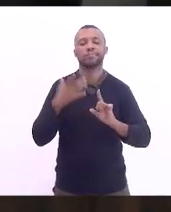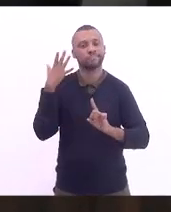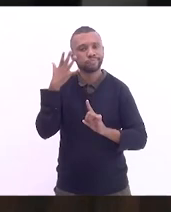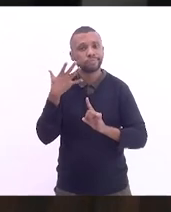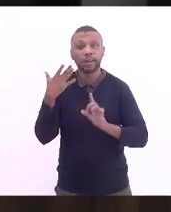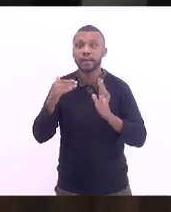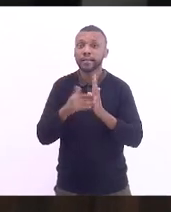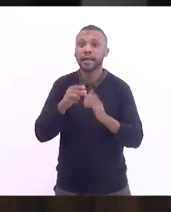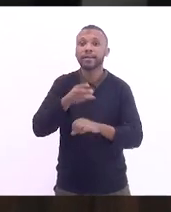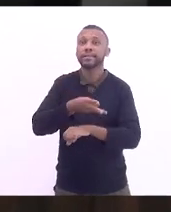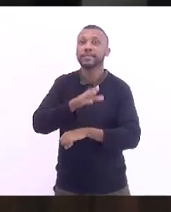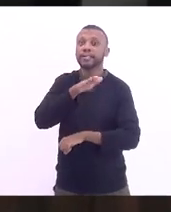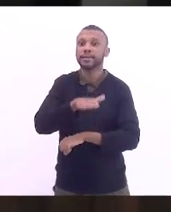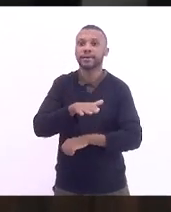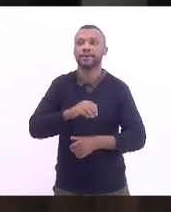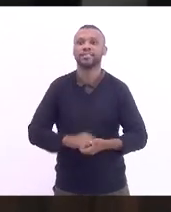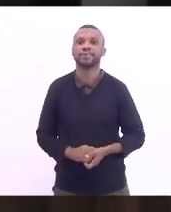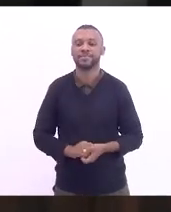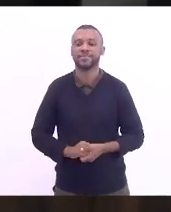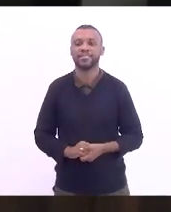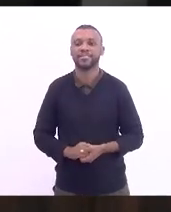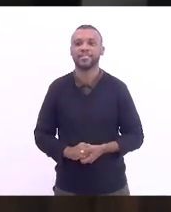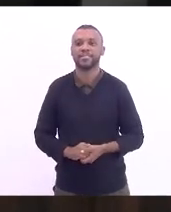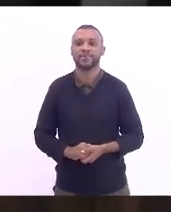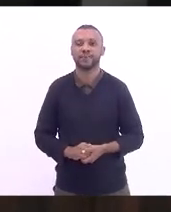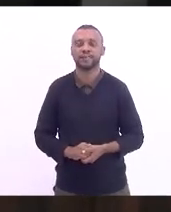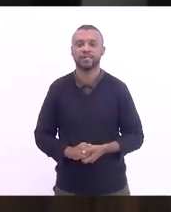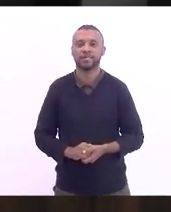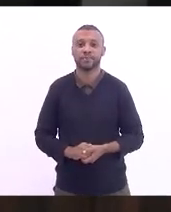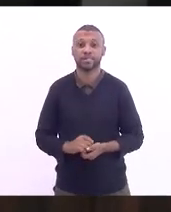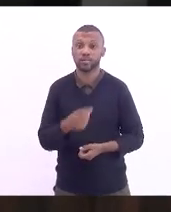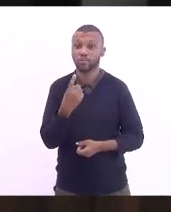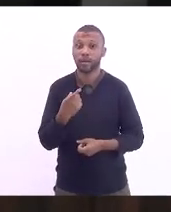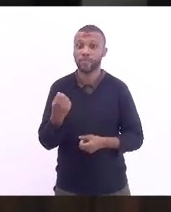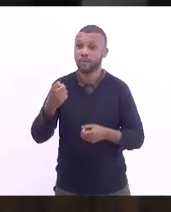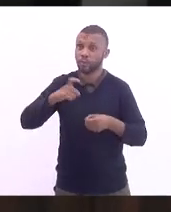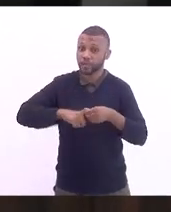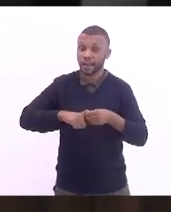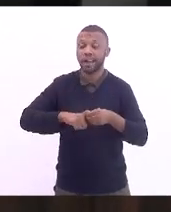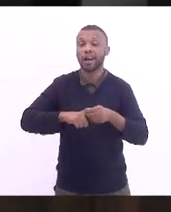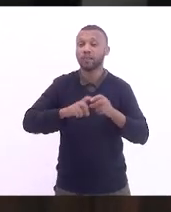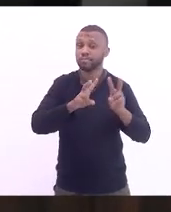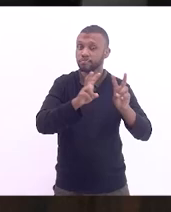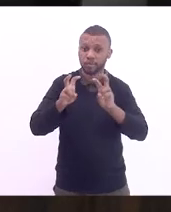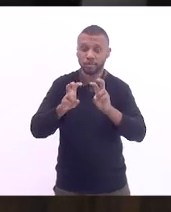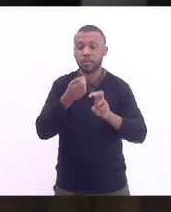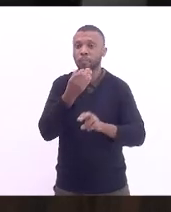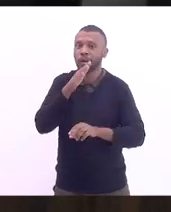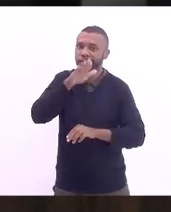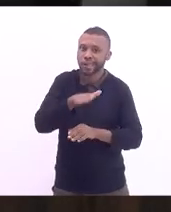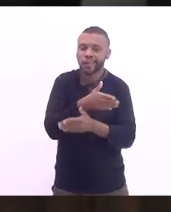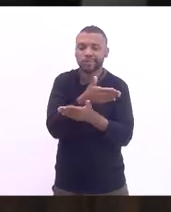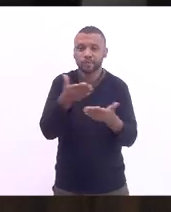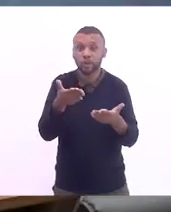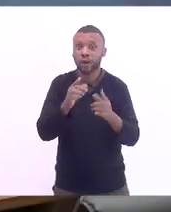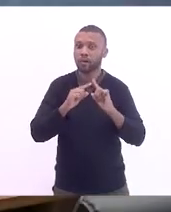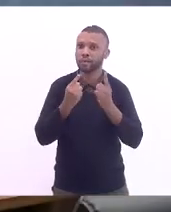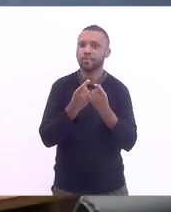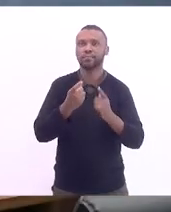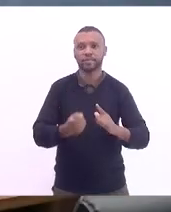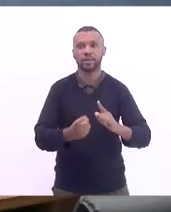até as 15 horas e quando retornaremos com a hora do Dias Tenham todos uma boa tarde está suspensa a